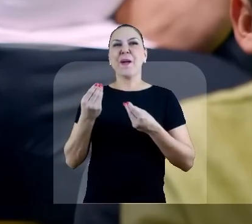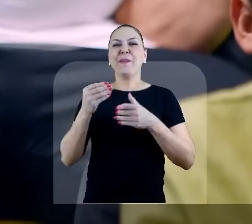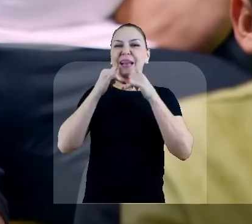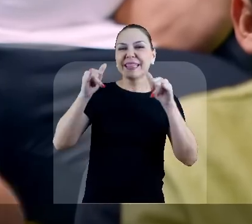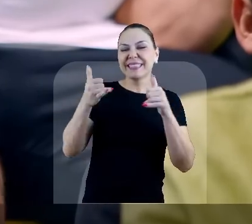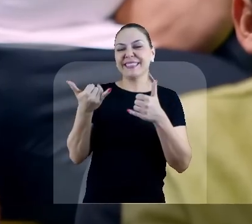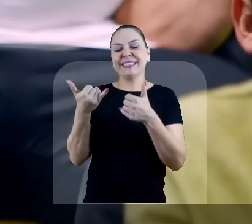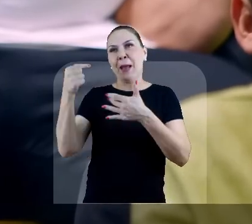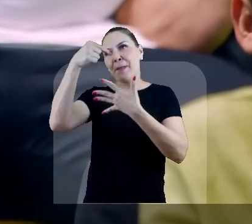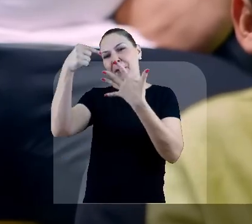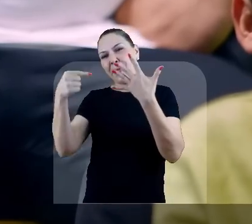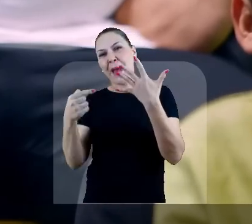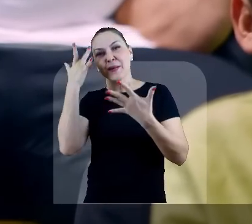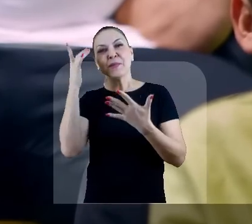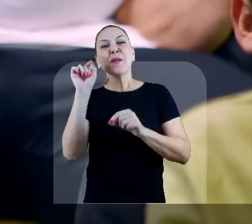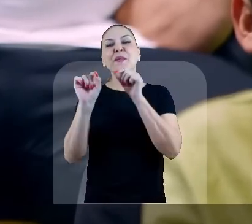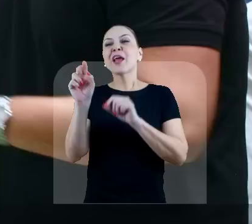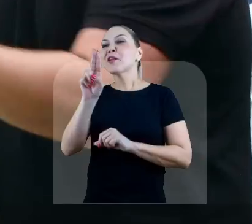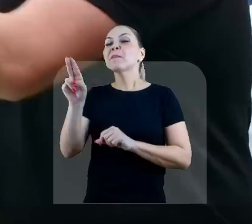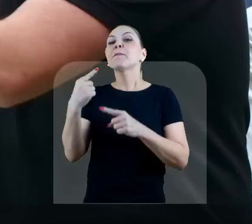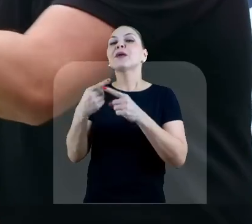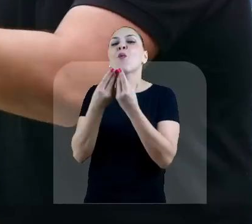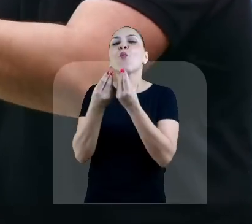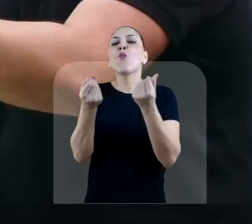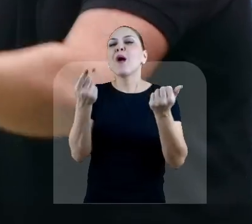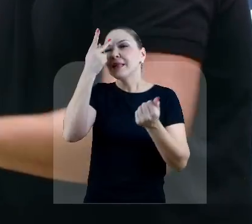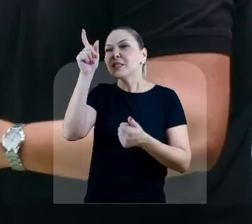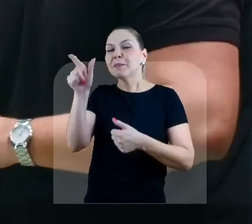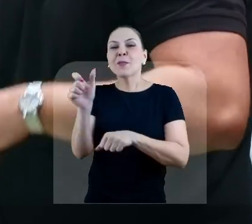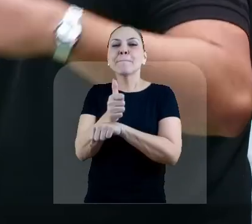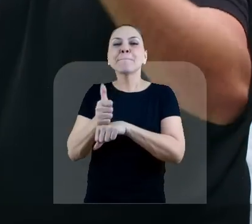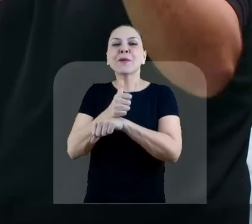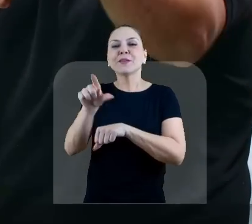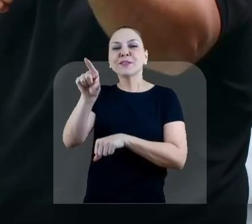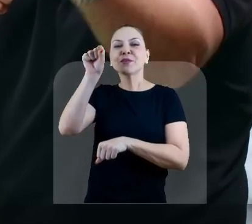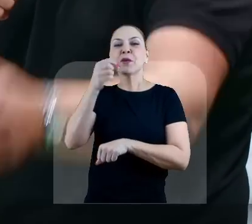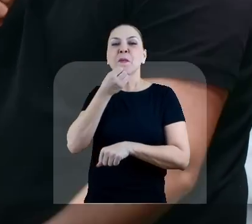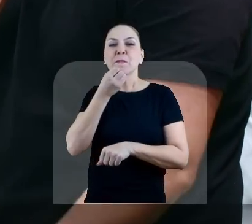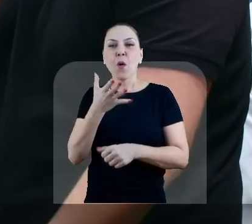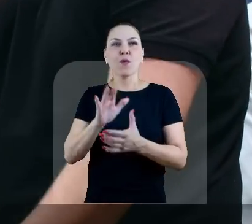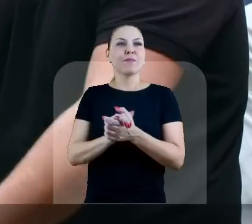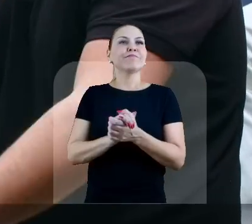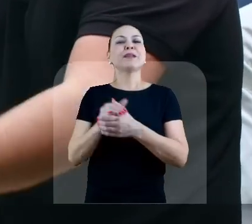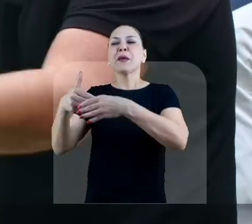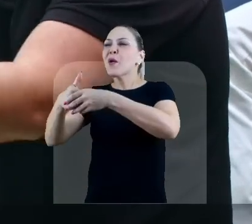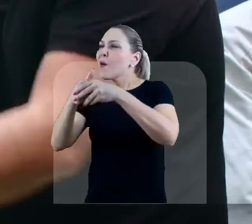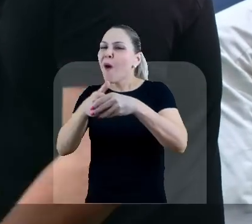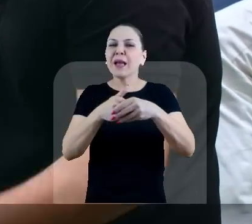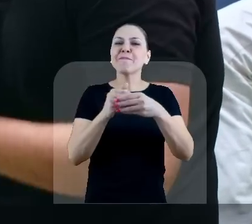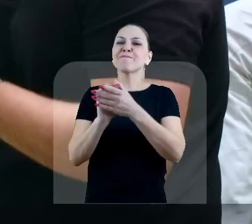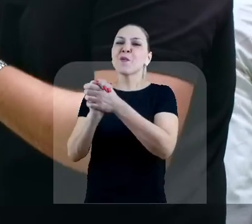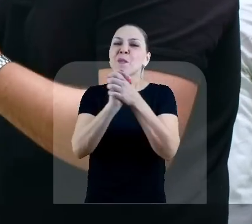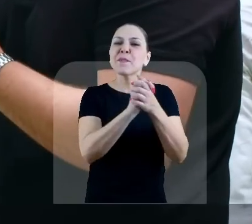eletricista também, que ele trouxe essa informação para nós. Eu queria trazer essa constatação, cumprimentar o nosso líder Altineu, a nossa